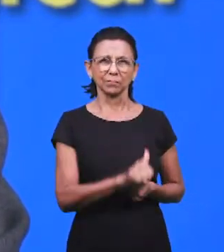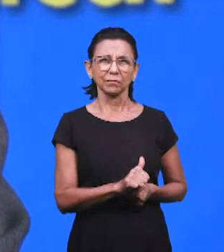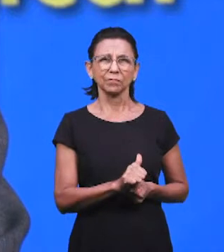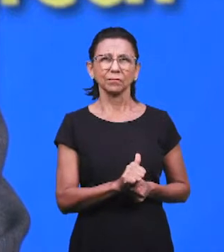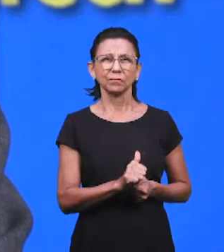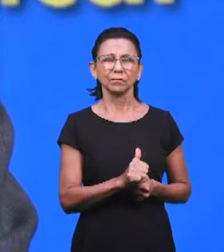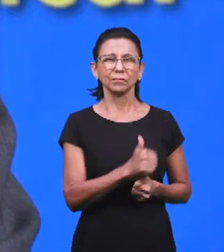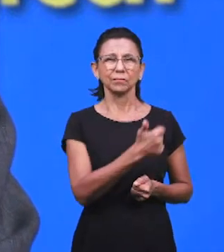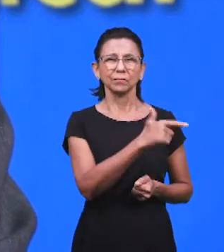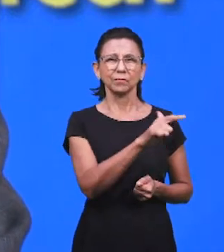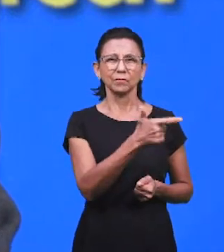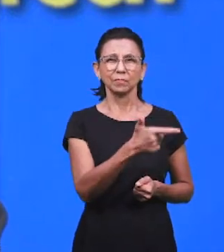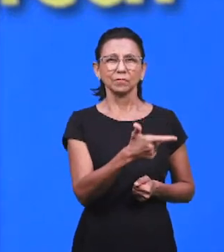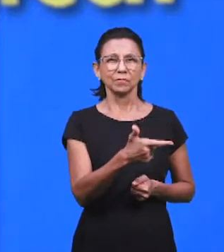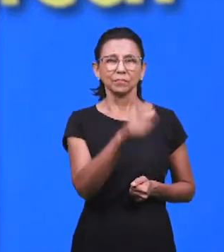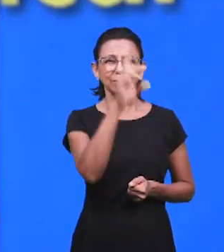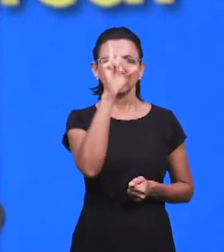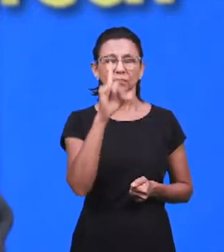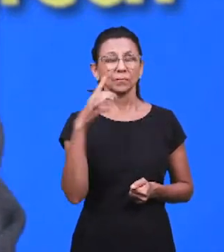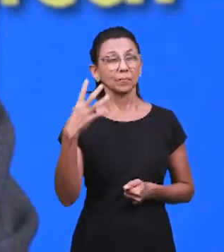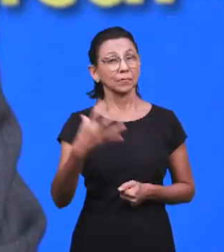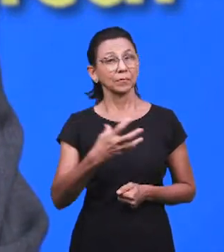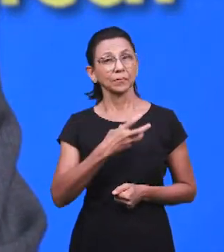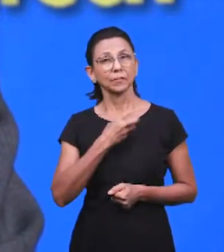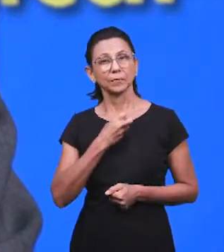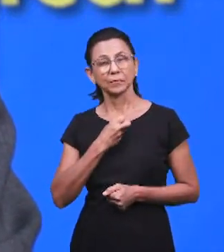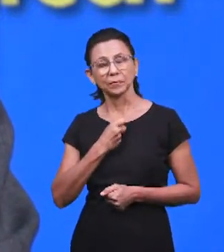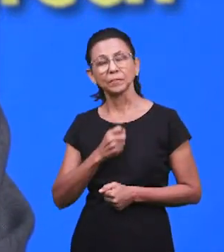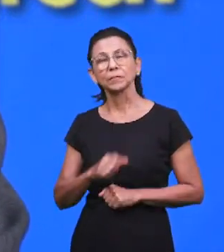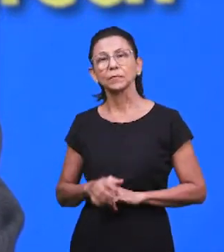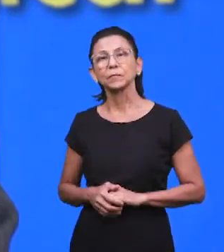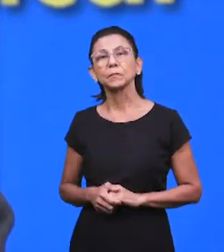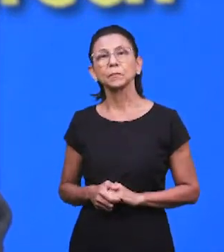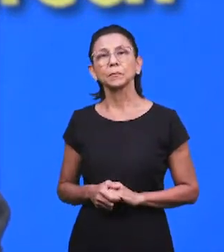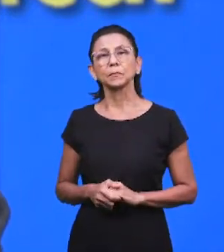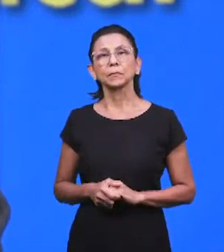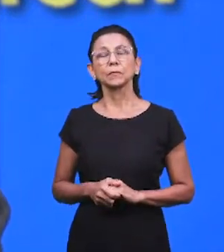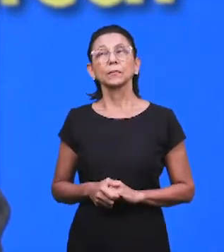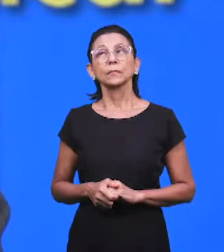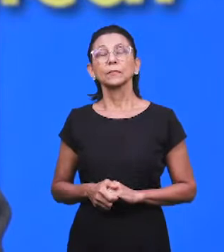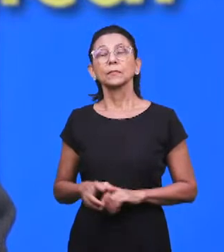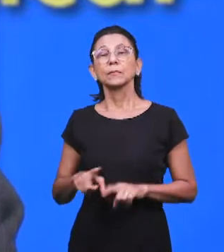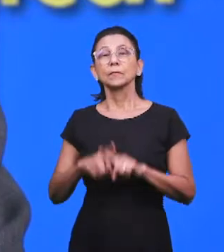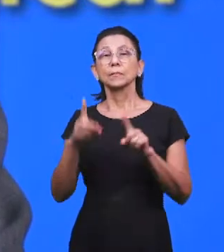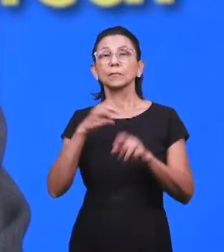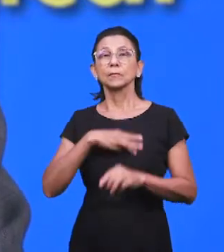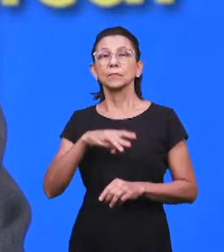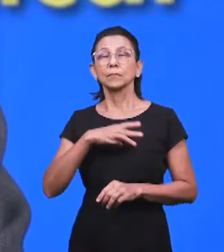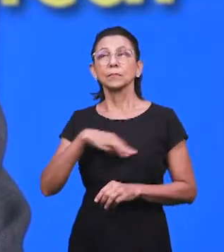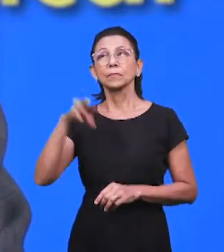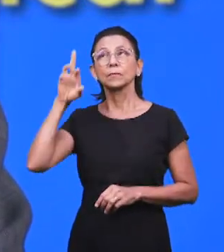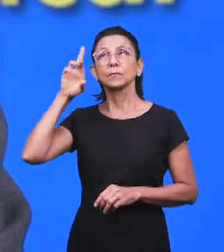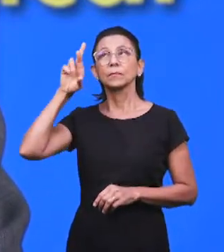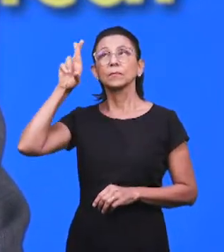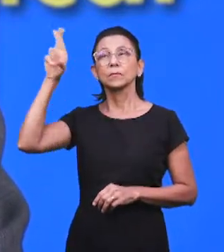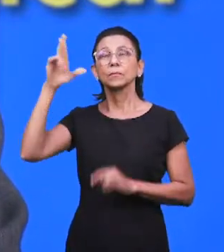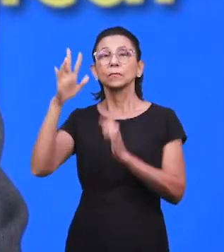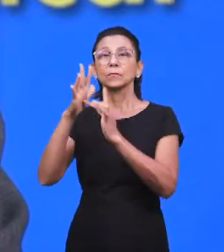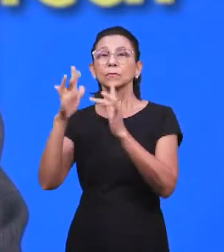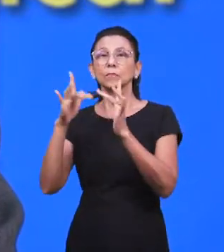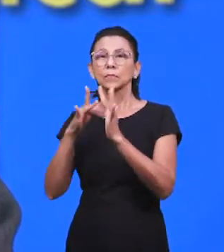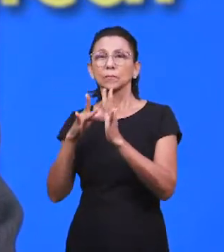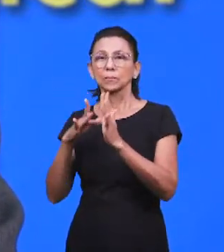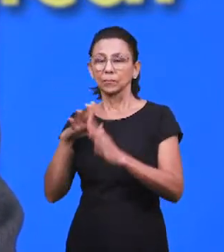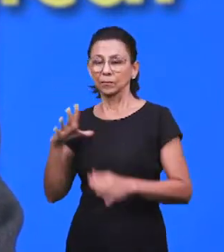bem colocado na sua resposta, mostrando como que nós fomos ligados, né, ligados pelo sangue